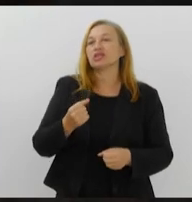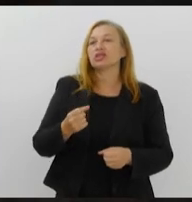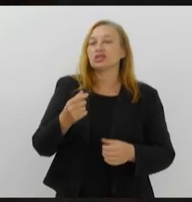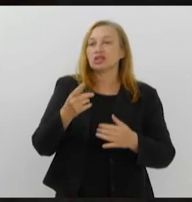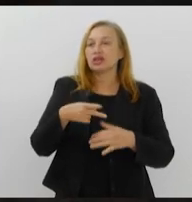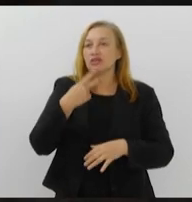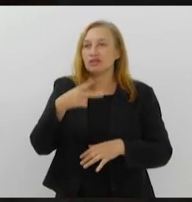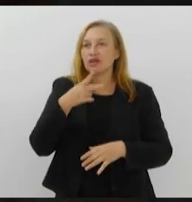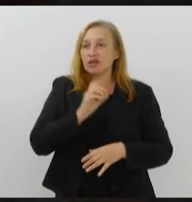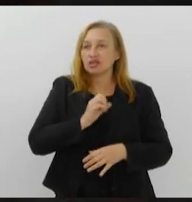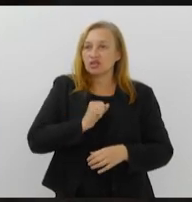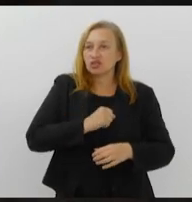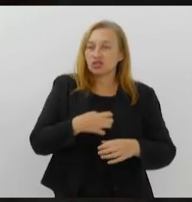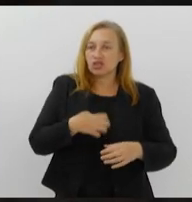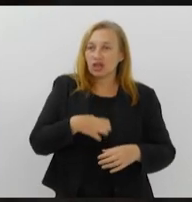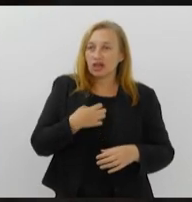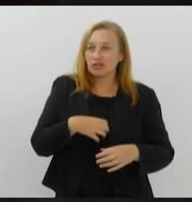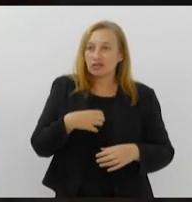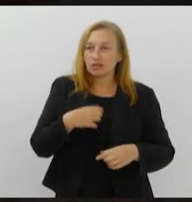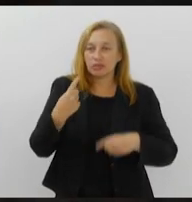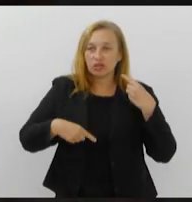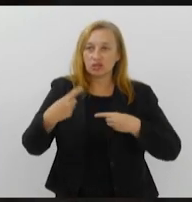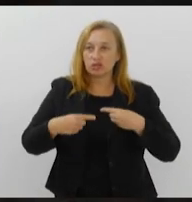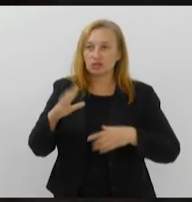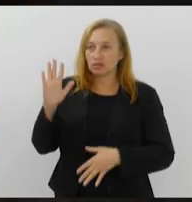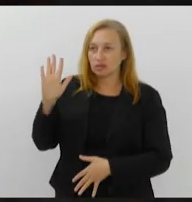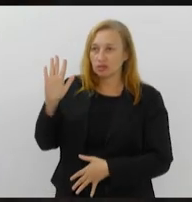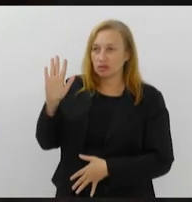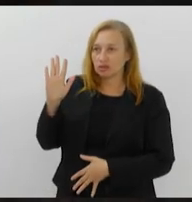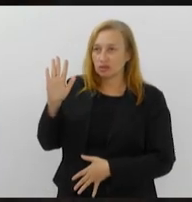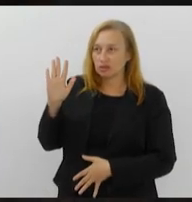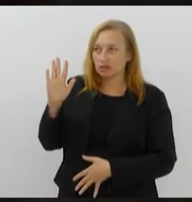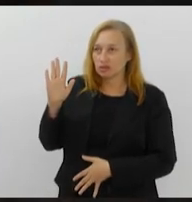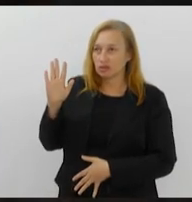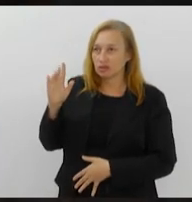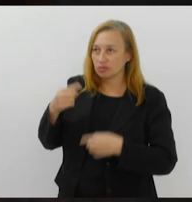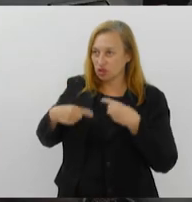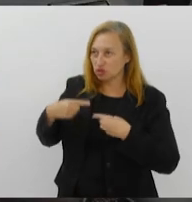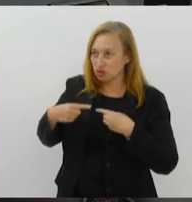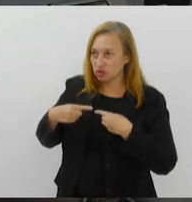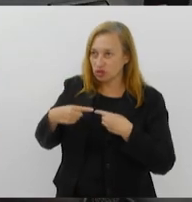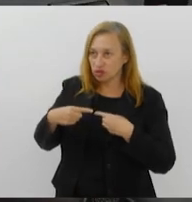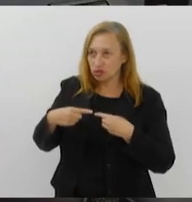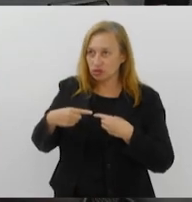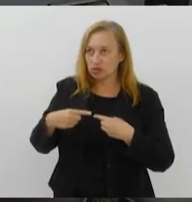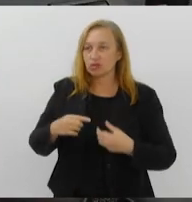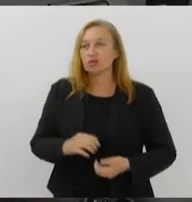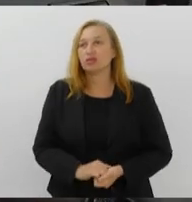Em discussão, não havendo quem quer... Para discutir. Para discutir ou para declaração? Discutir.